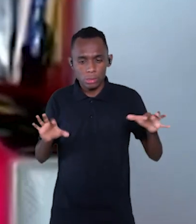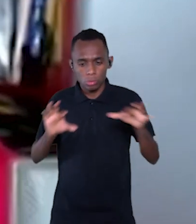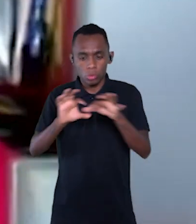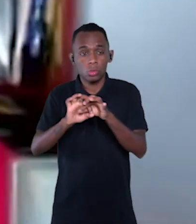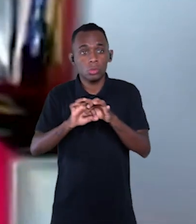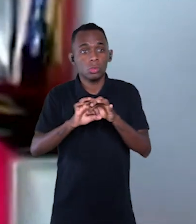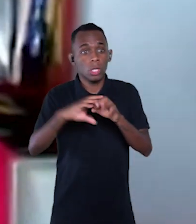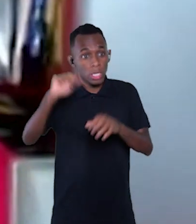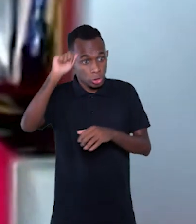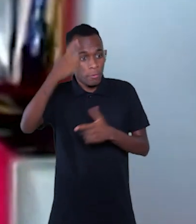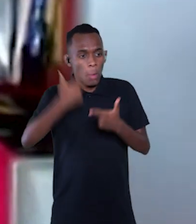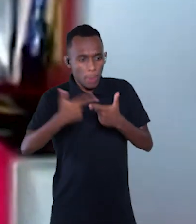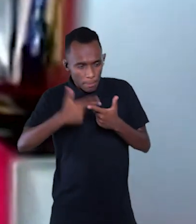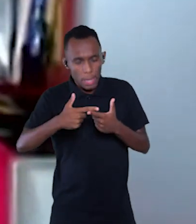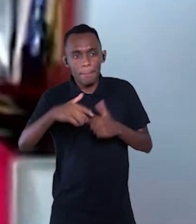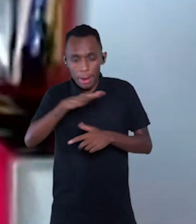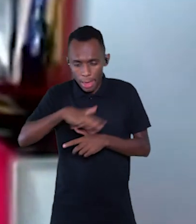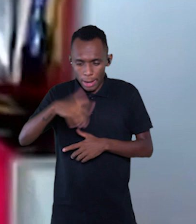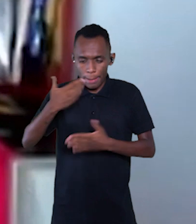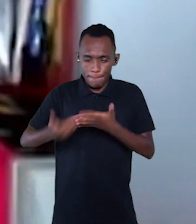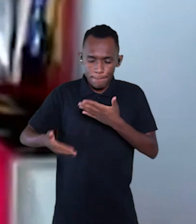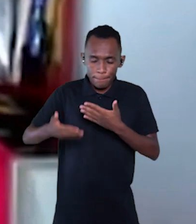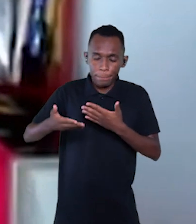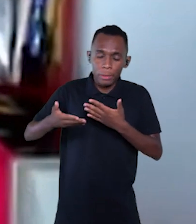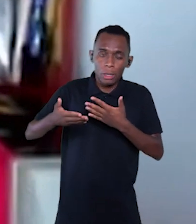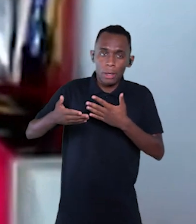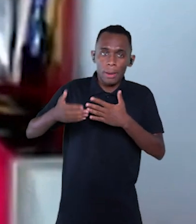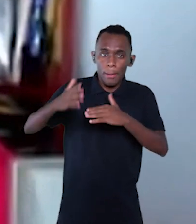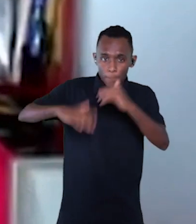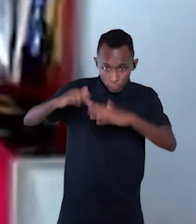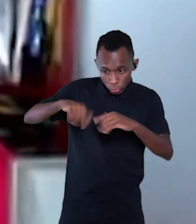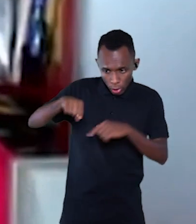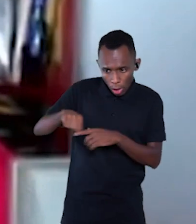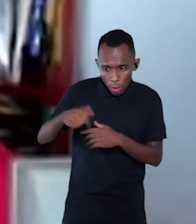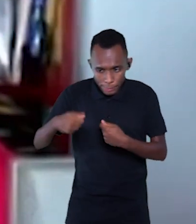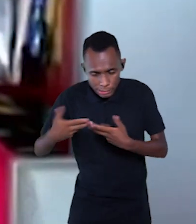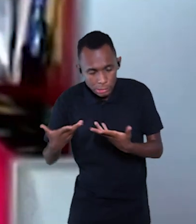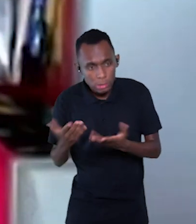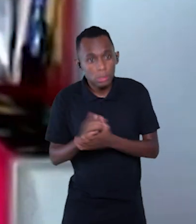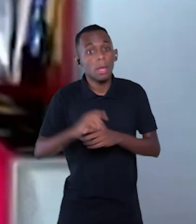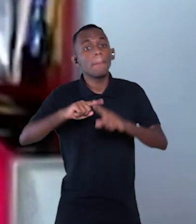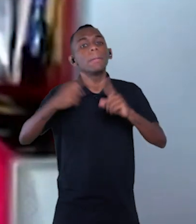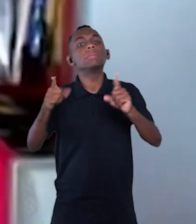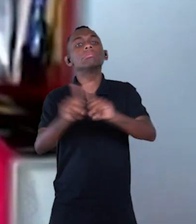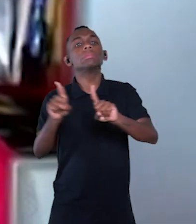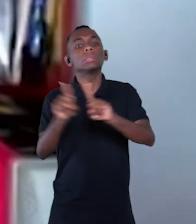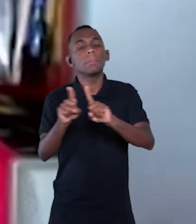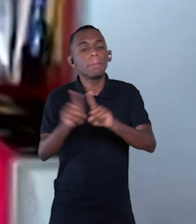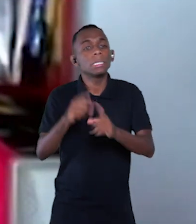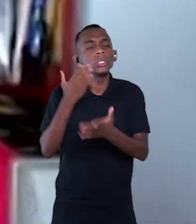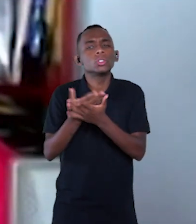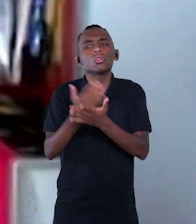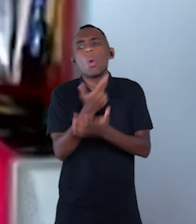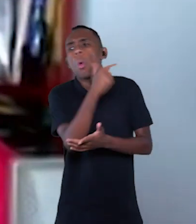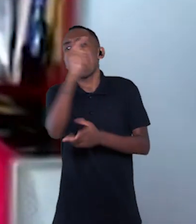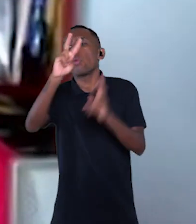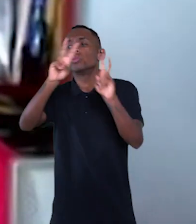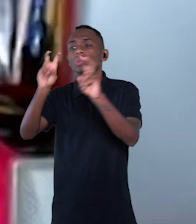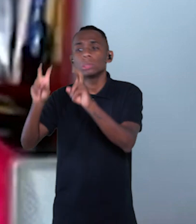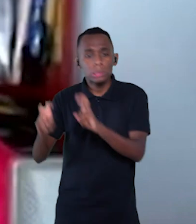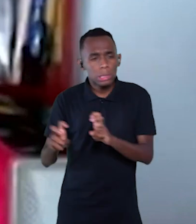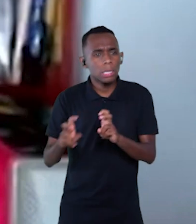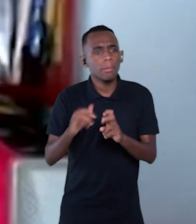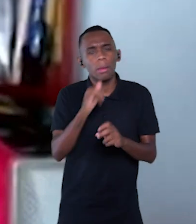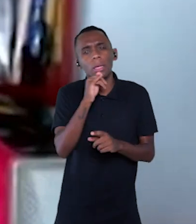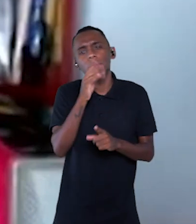médico que não resolve os problemas concretos e práticos da vivência do médico, mas também estude